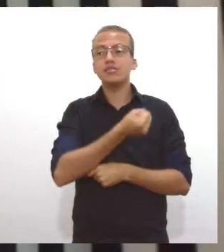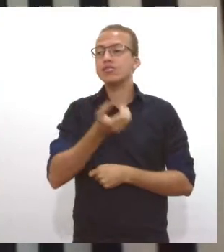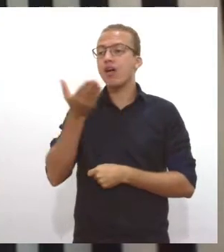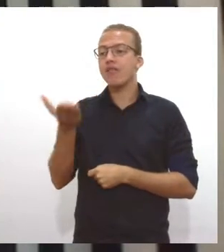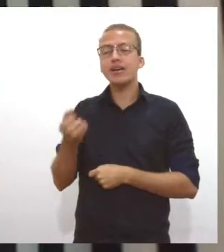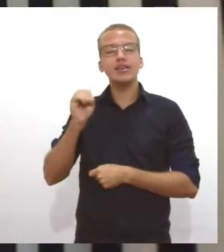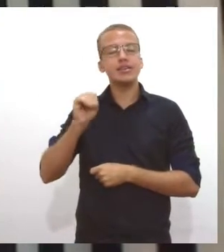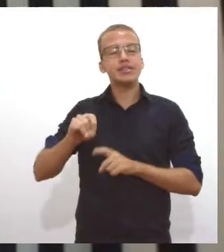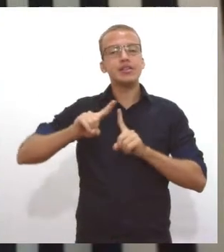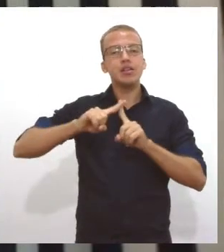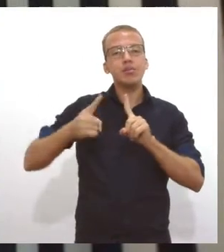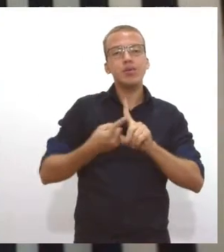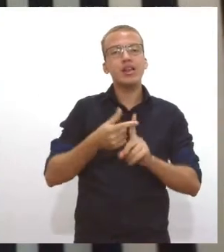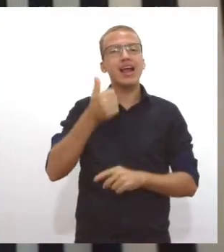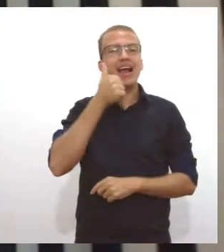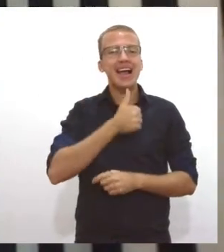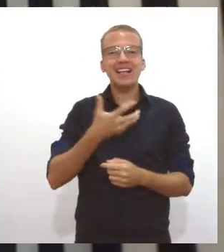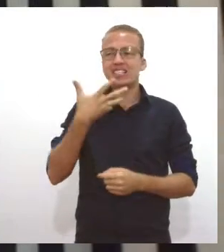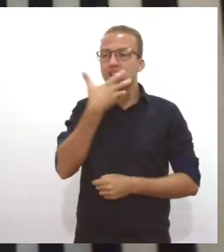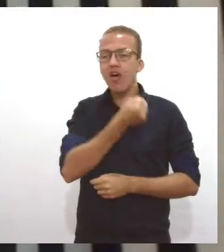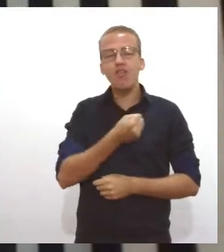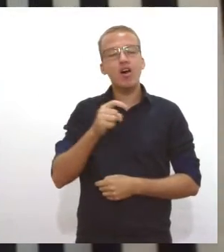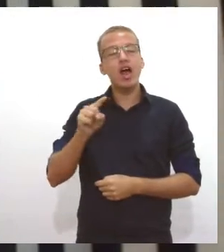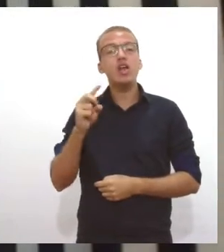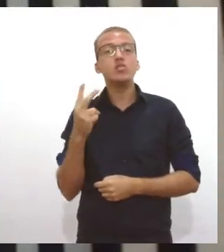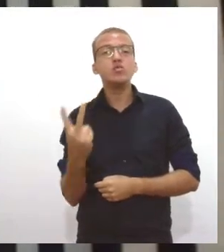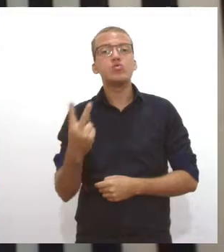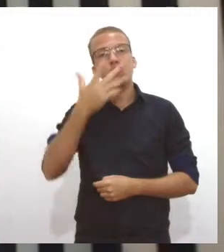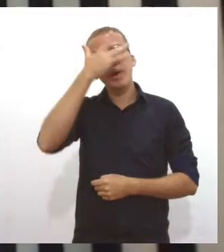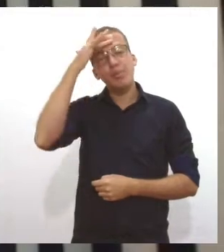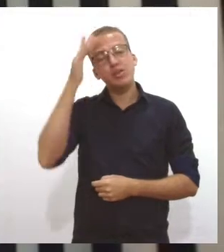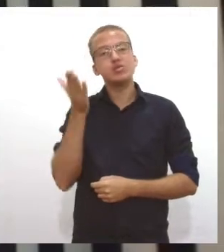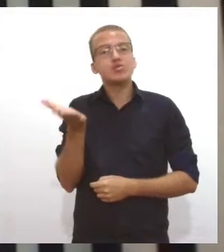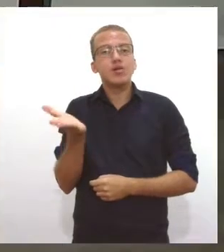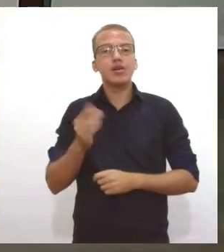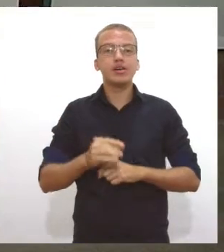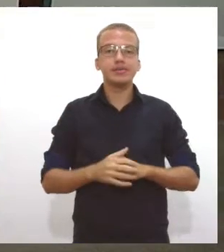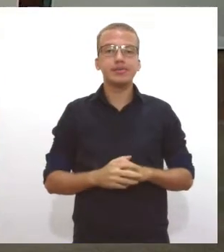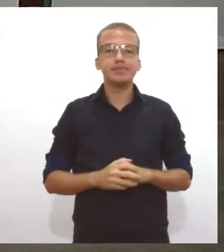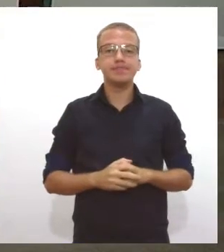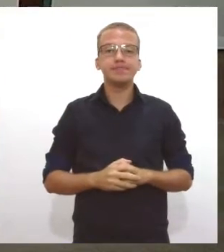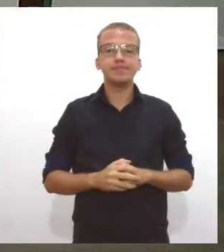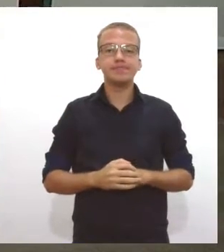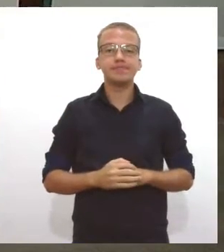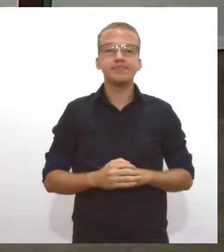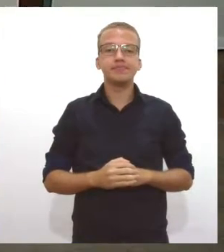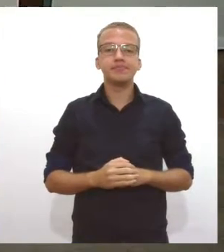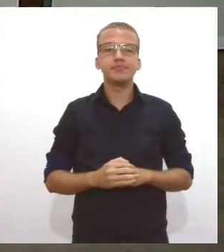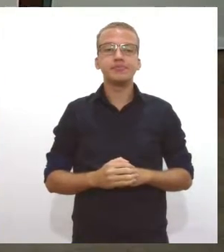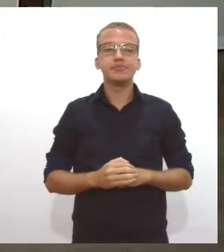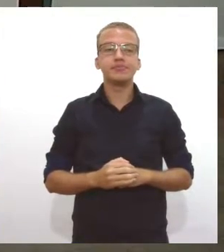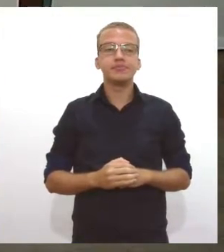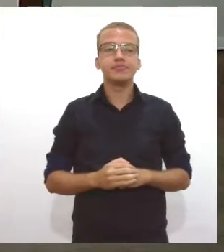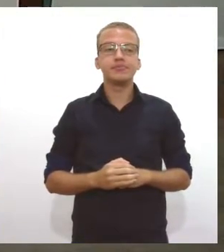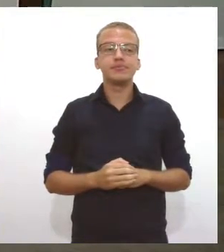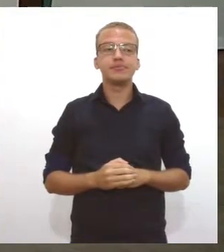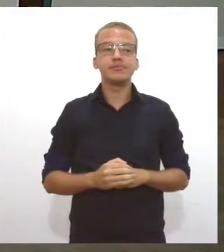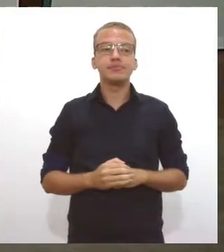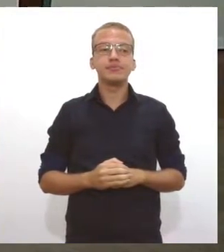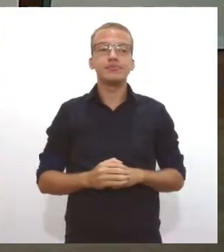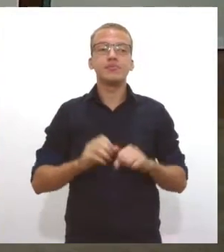você tá salvando duas vidas você passa Albergaria a mãe e o filho o Perpétuo é tentar